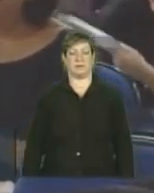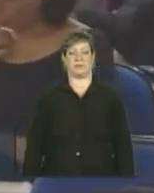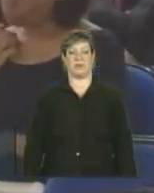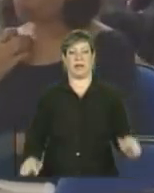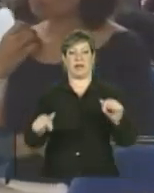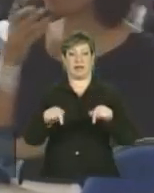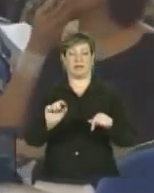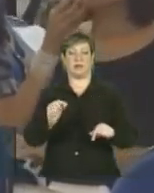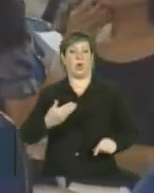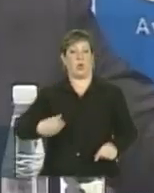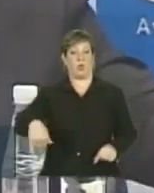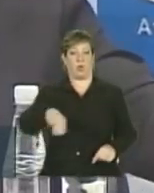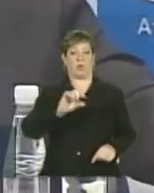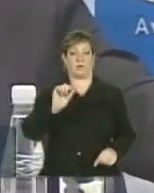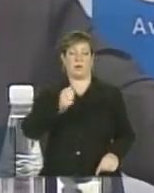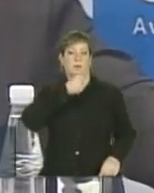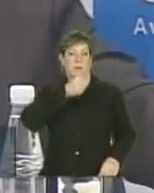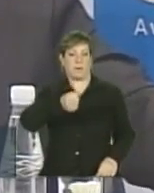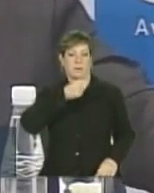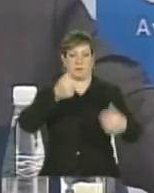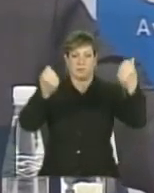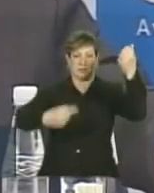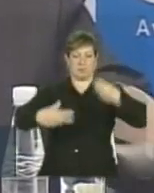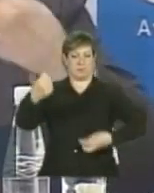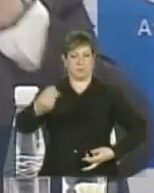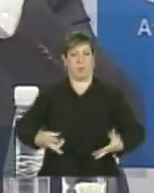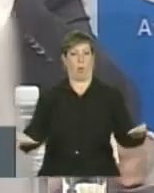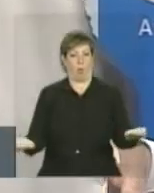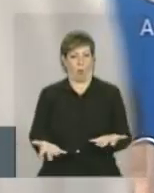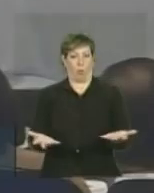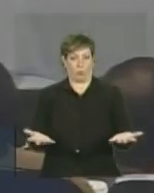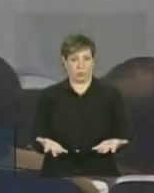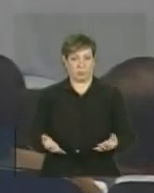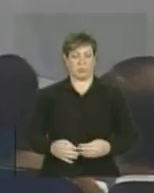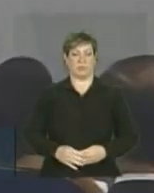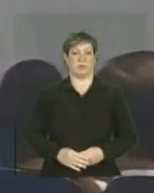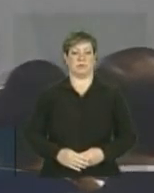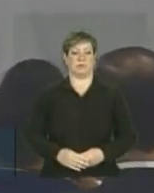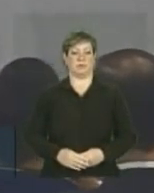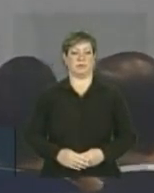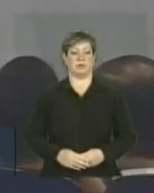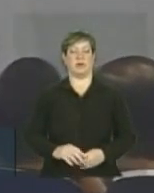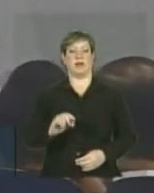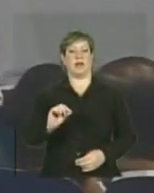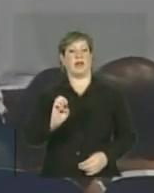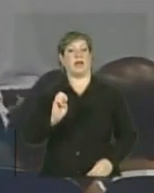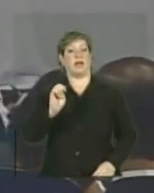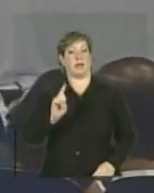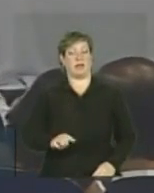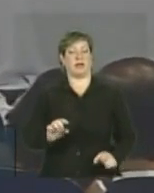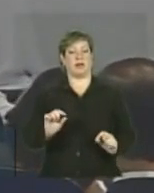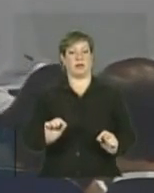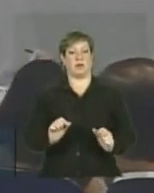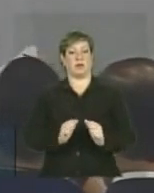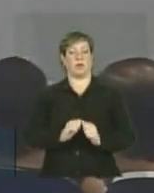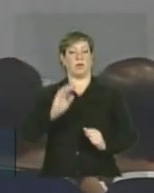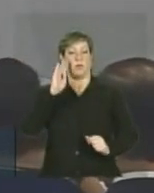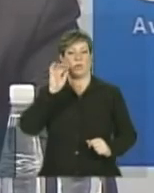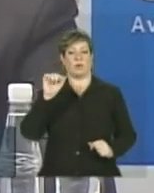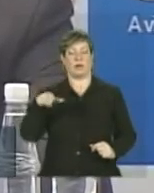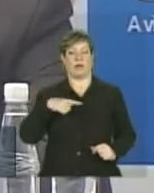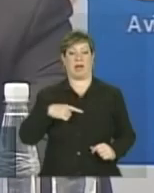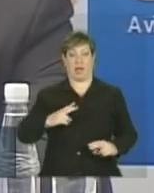essa nossa entrevista de hoje, essa nossa apresentação de hoje, é com o intuito da Caixa ser o